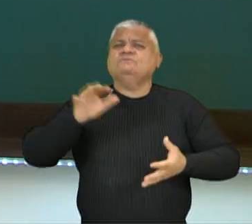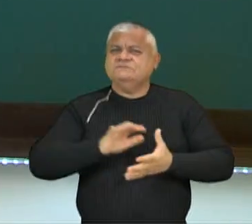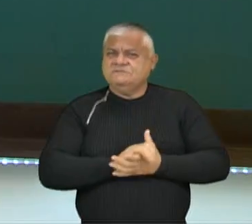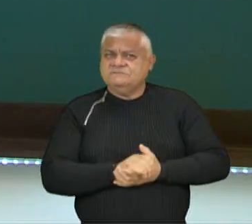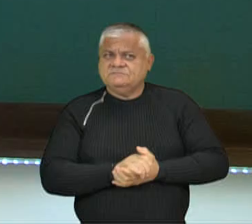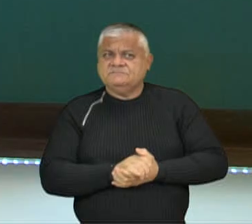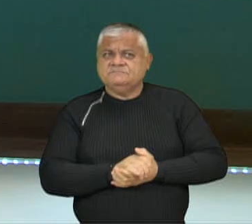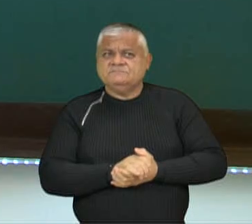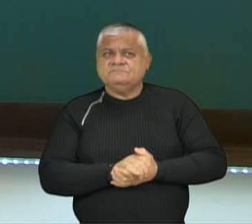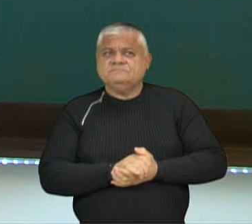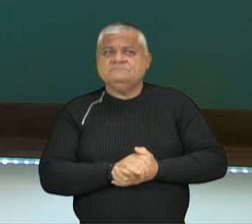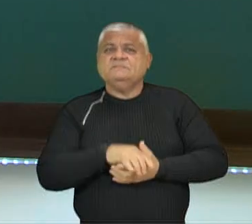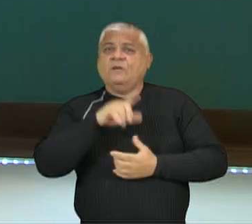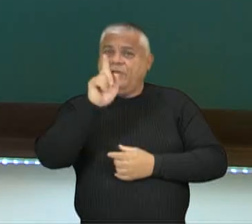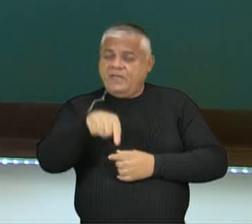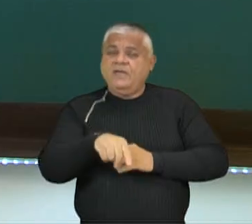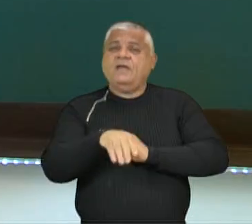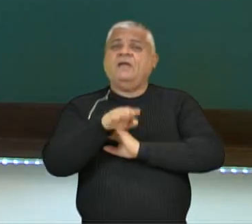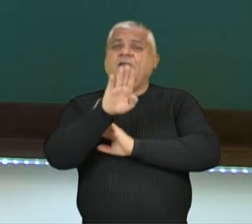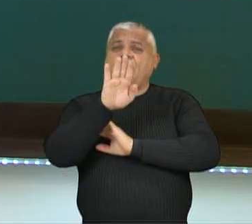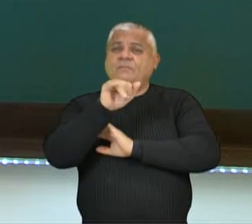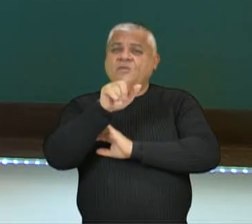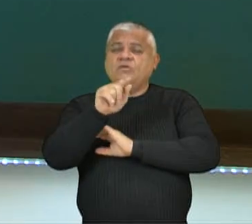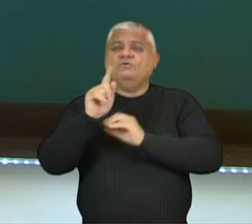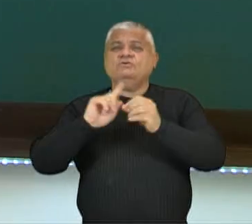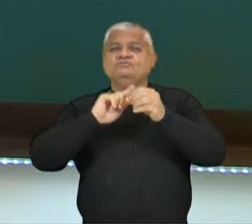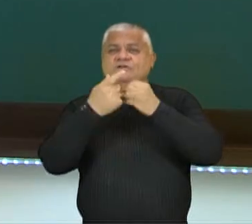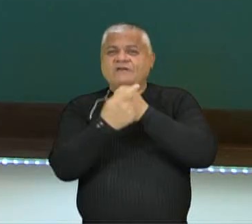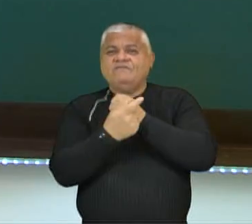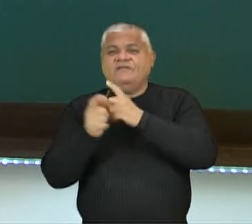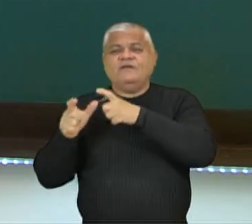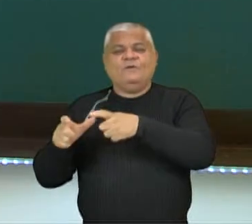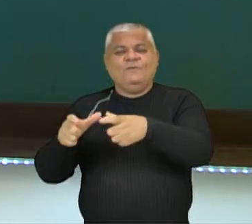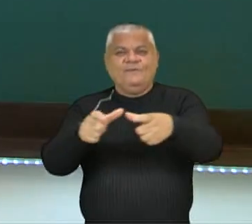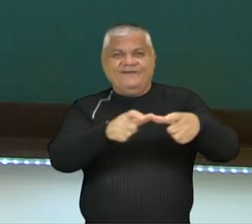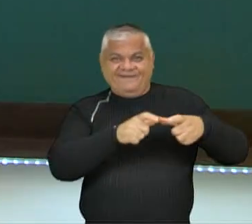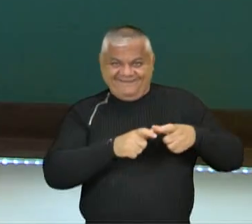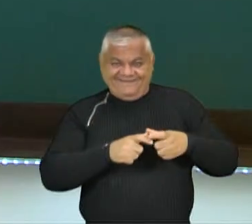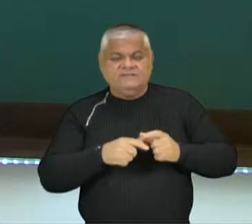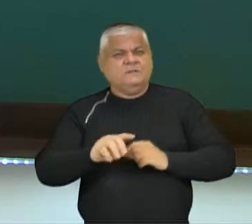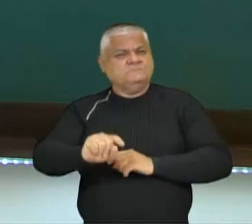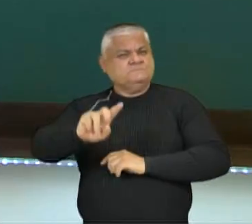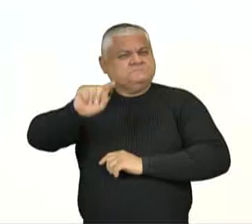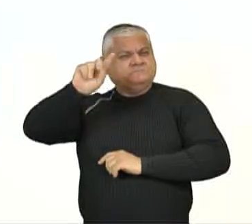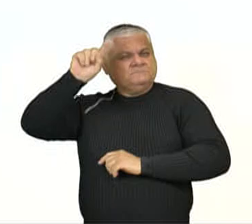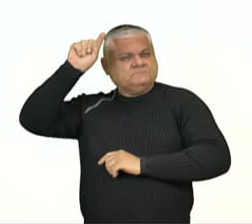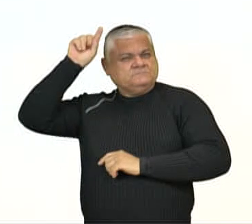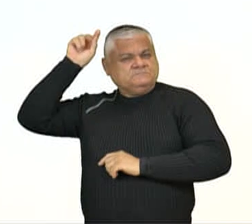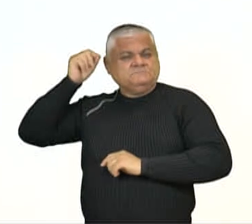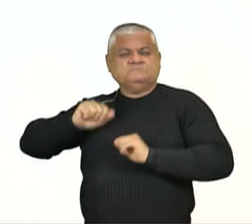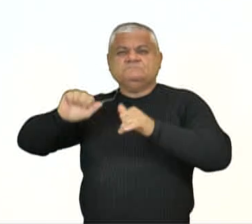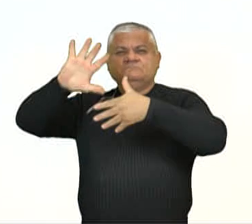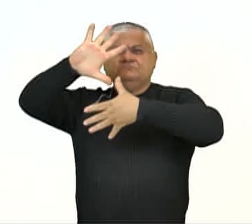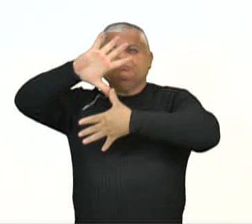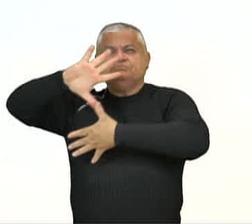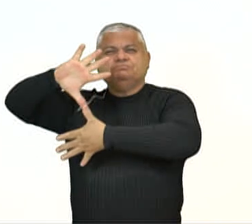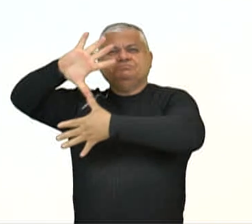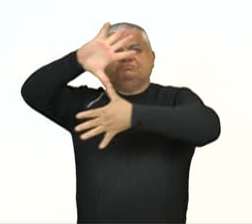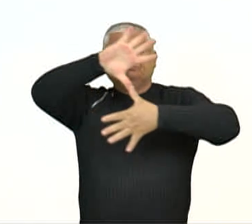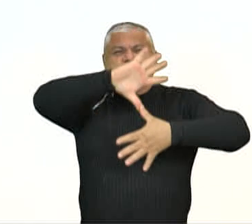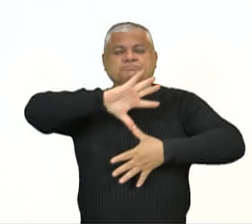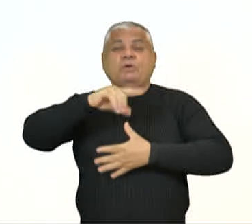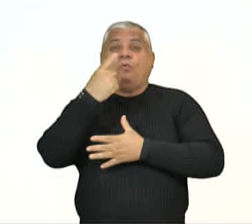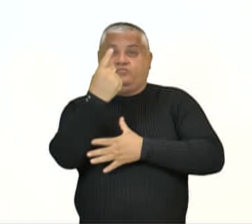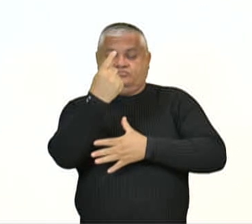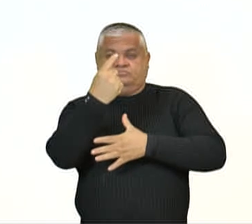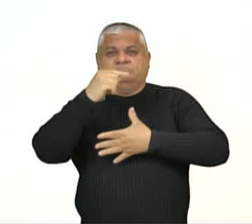Então, isso está relacionado com a biogeografia. Antigamente, todos os continentes formavam um continente